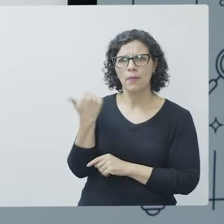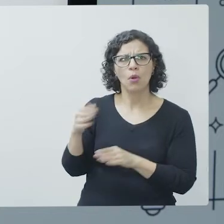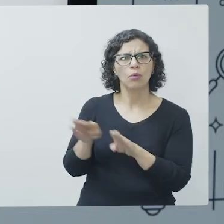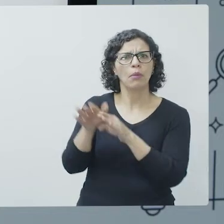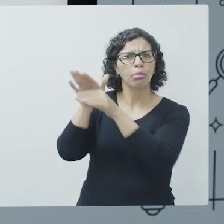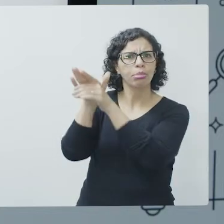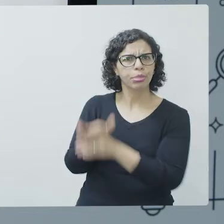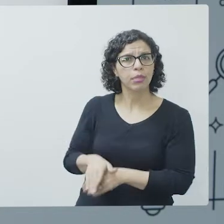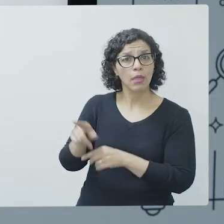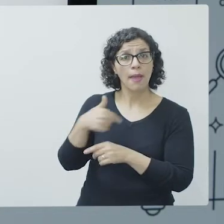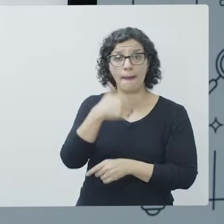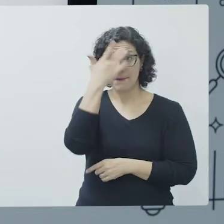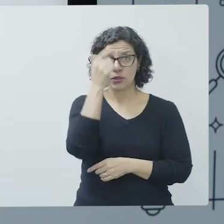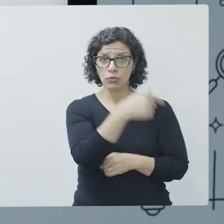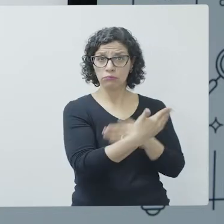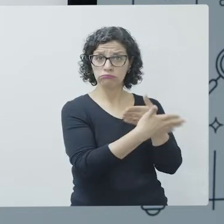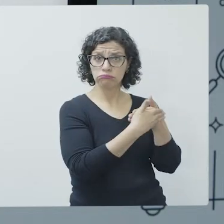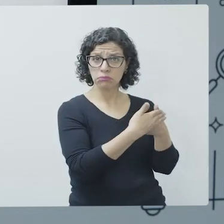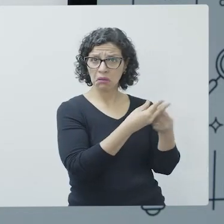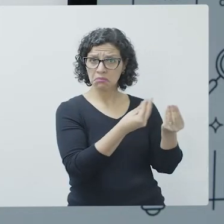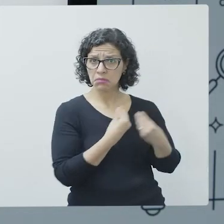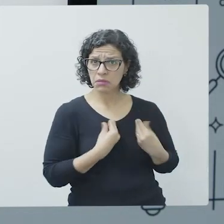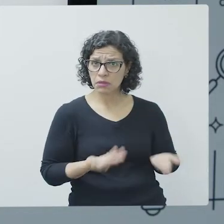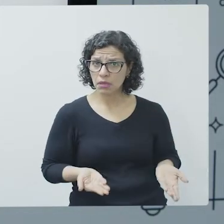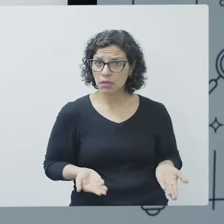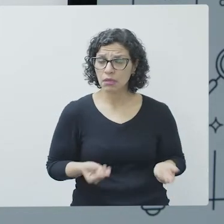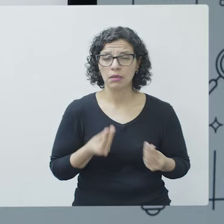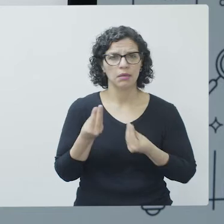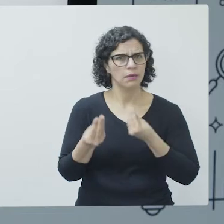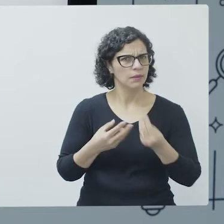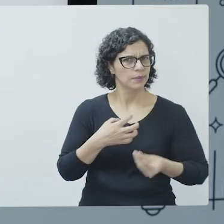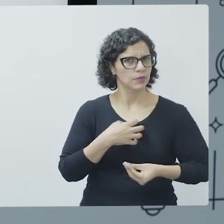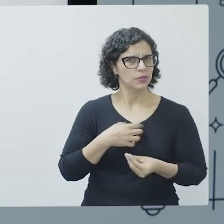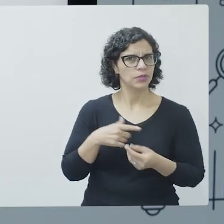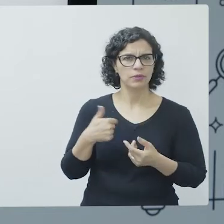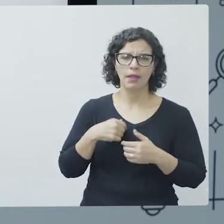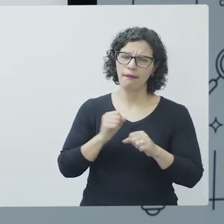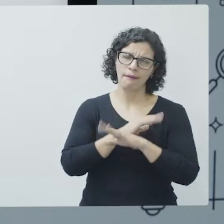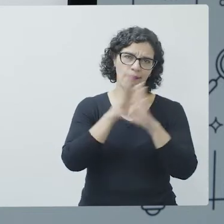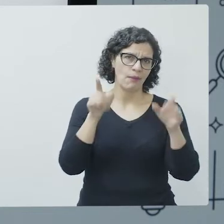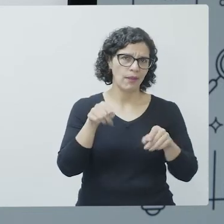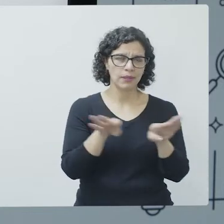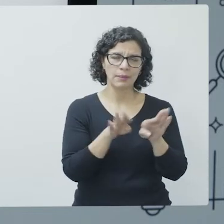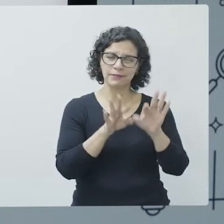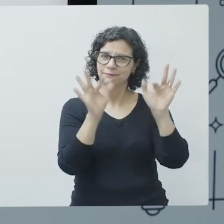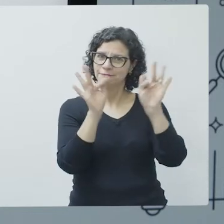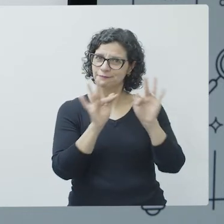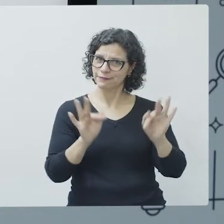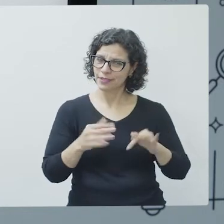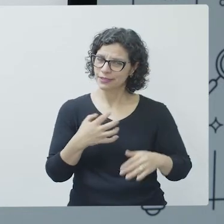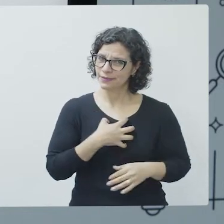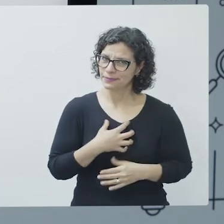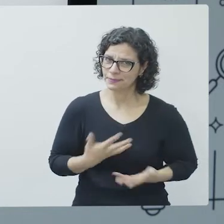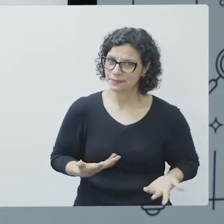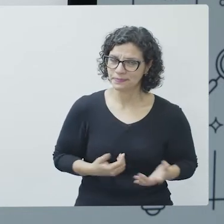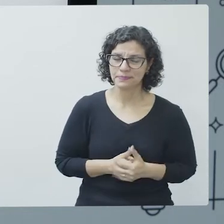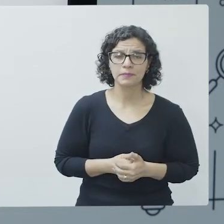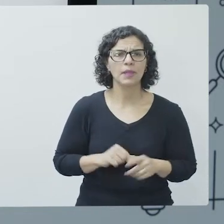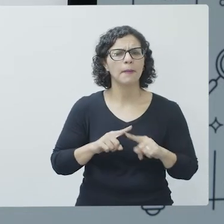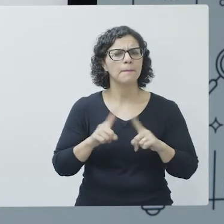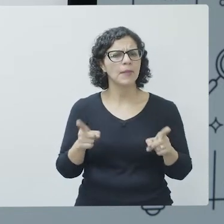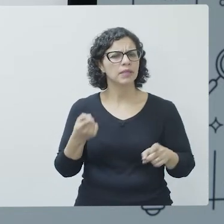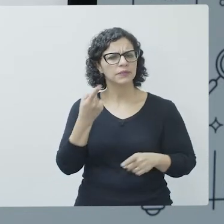mal ela. Aí aparece a primeira pessoa ali e trata ela com gentileza. É claro que ela ficaria